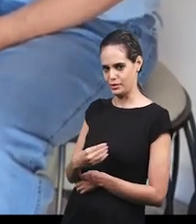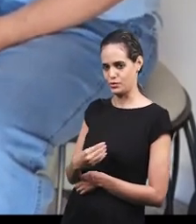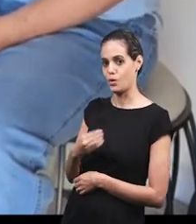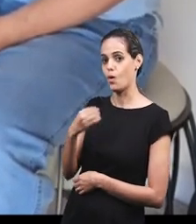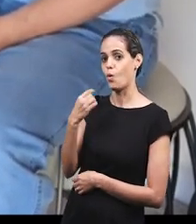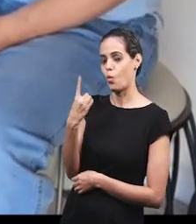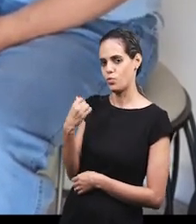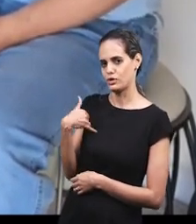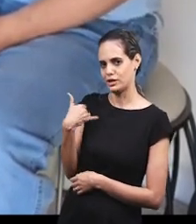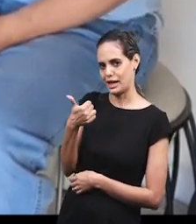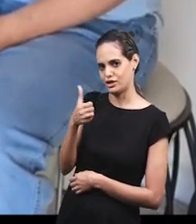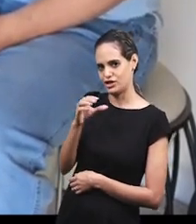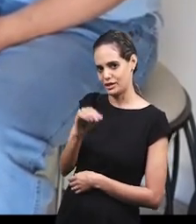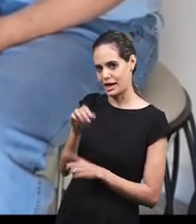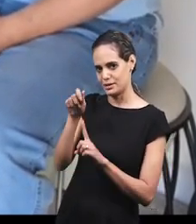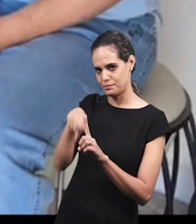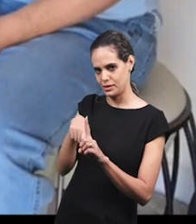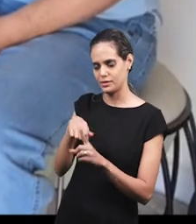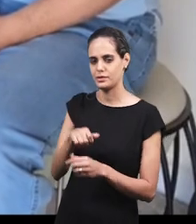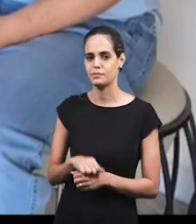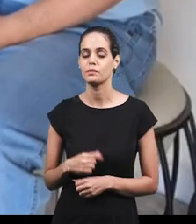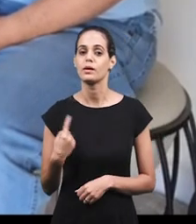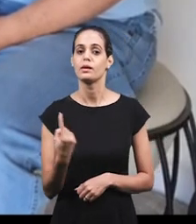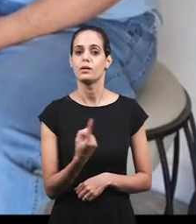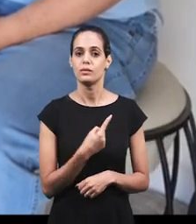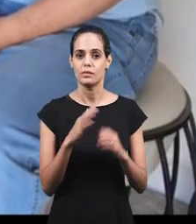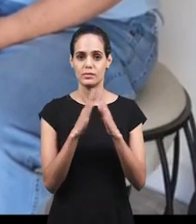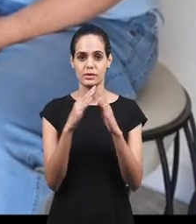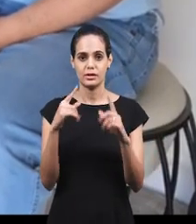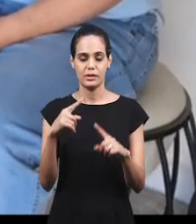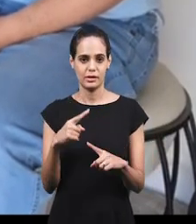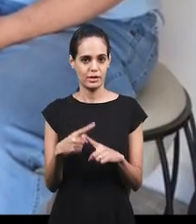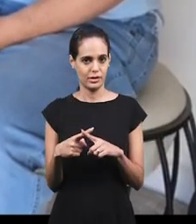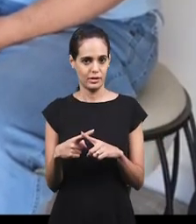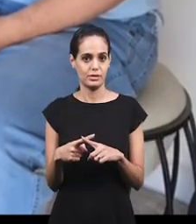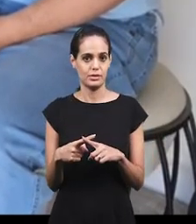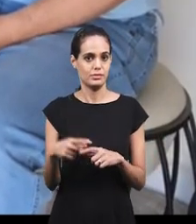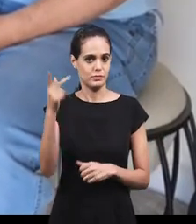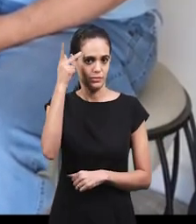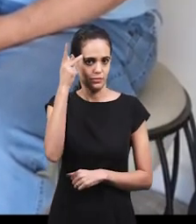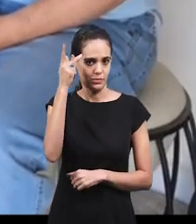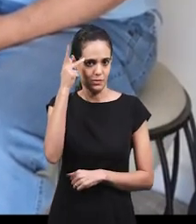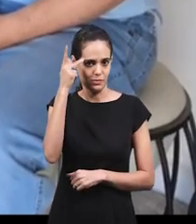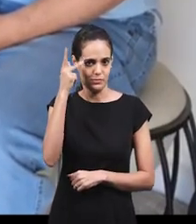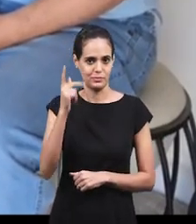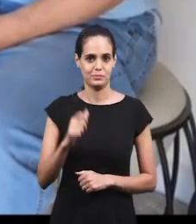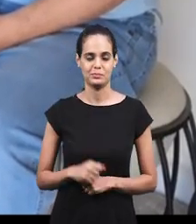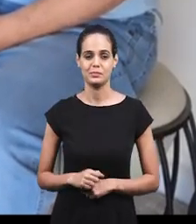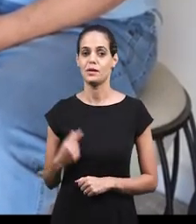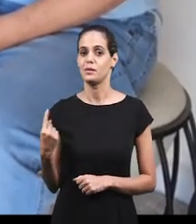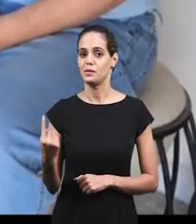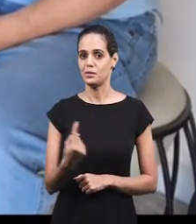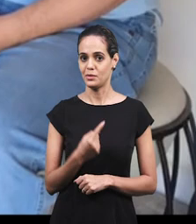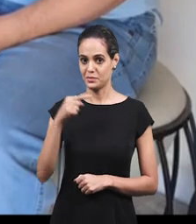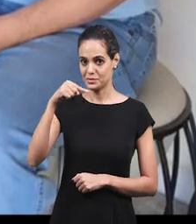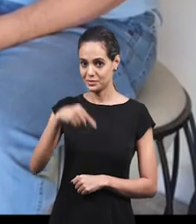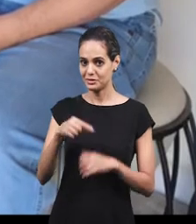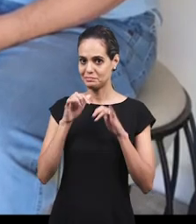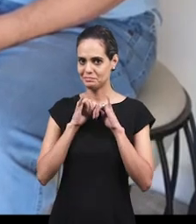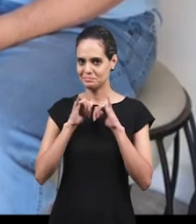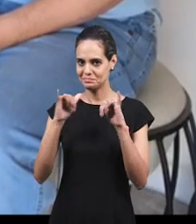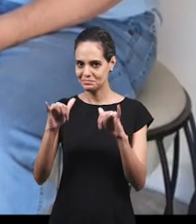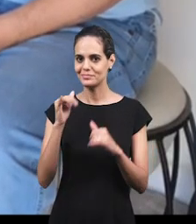10 meses. Nós somos da Igreja de Piracicaba, São Paulo. Nós estamos aqui para relatar a